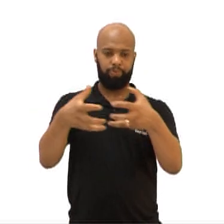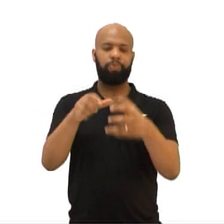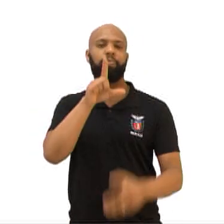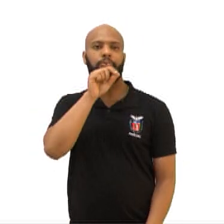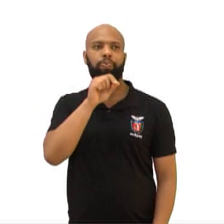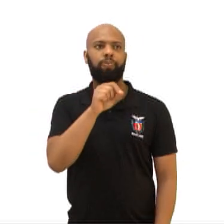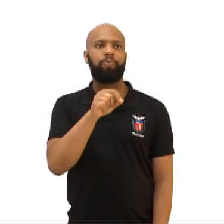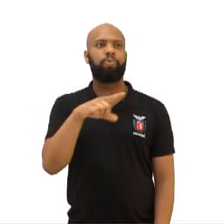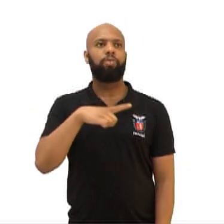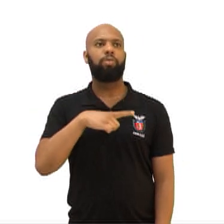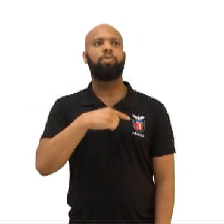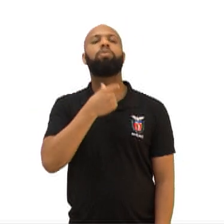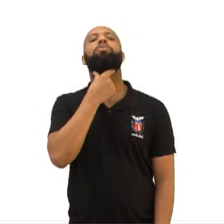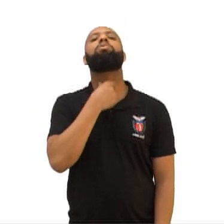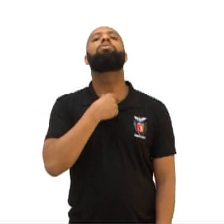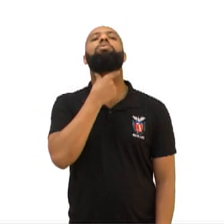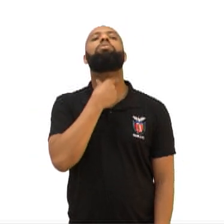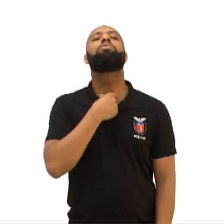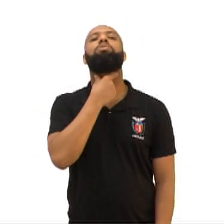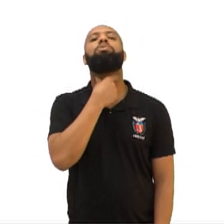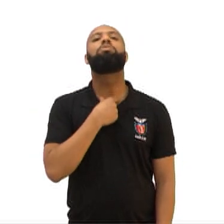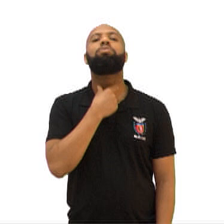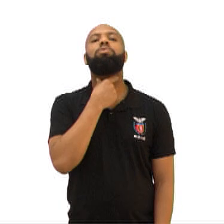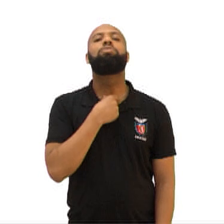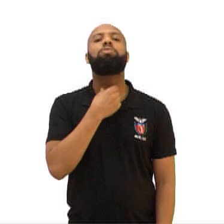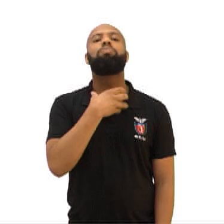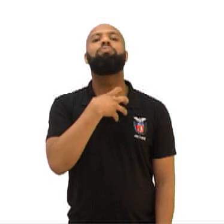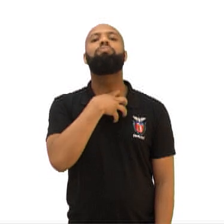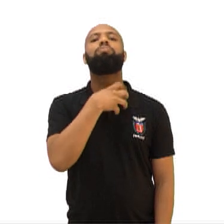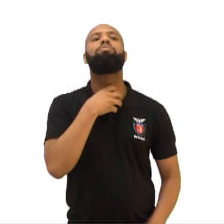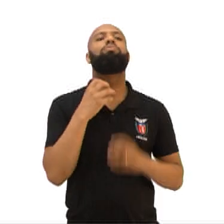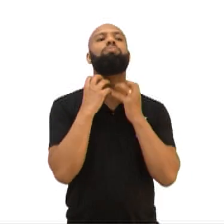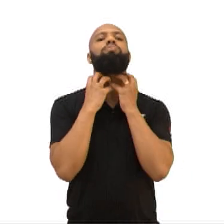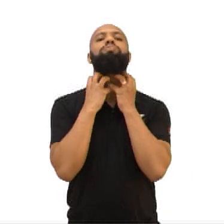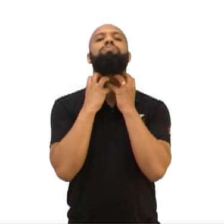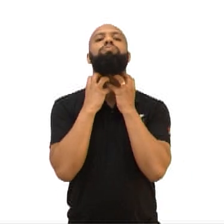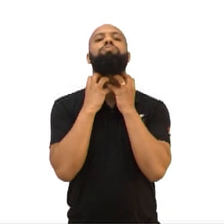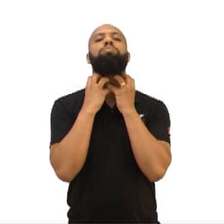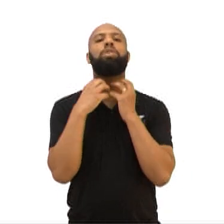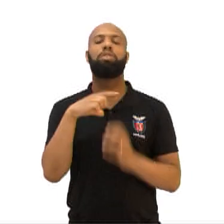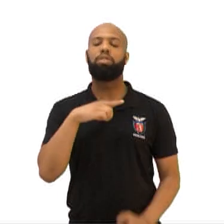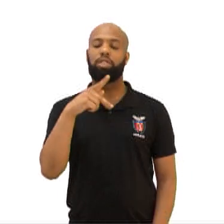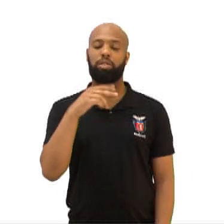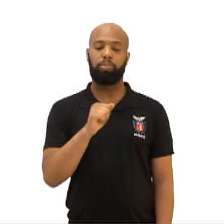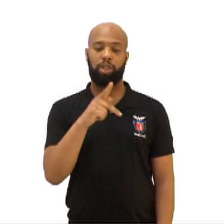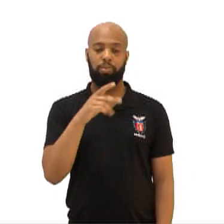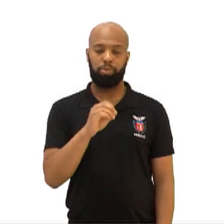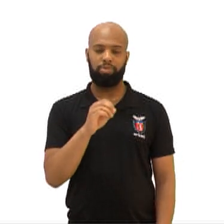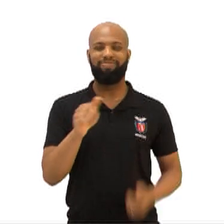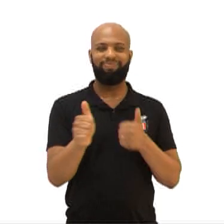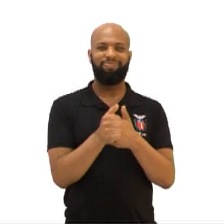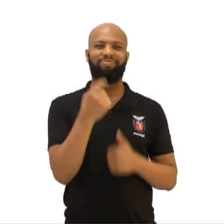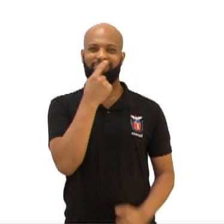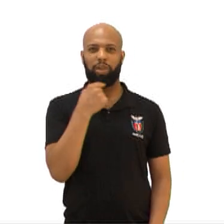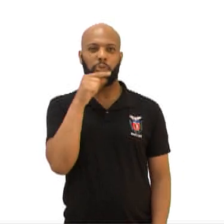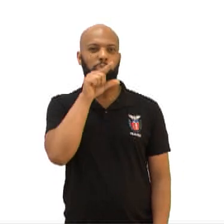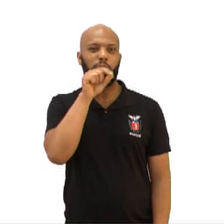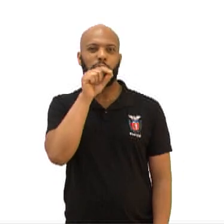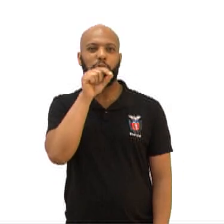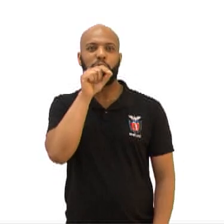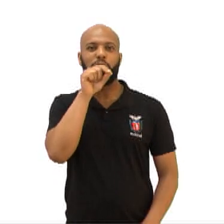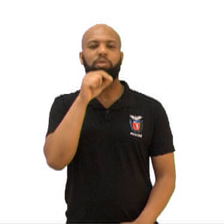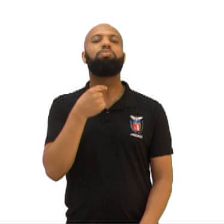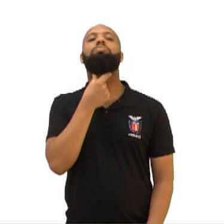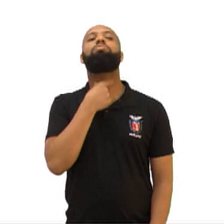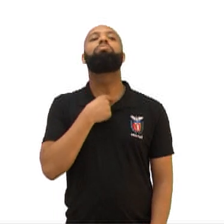O papo, o papo que fica próximo à região da boca, ali, do bico da ave,